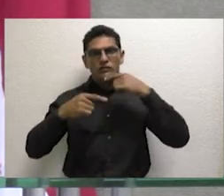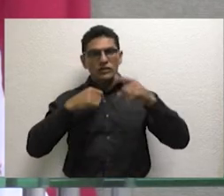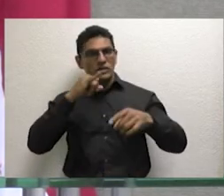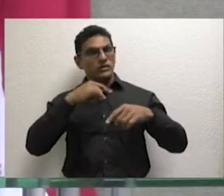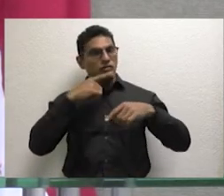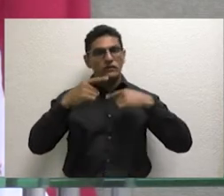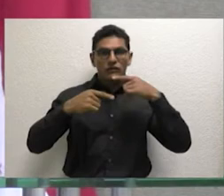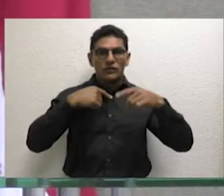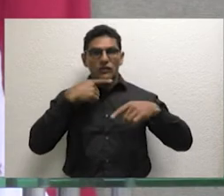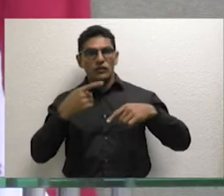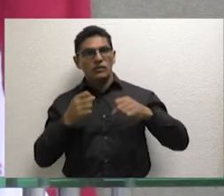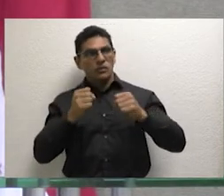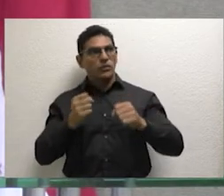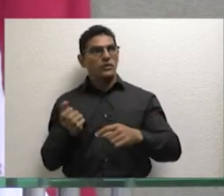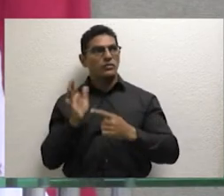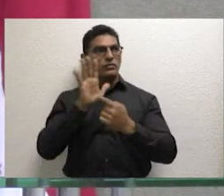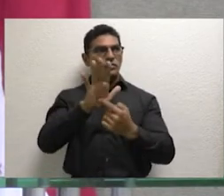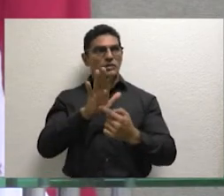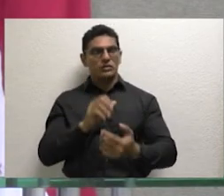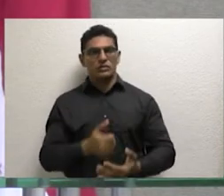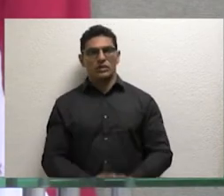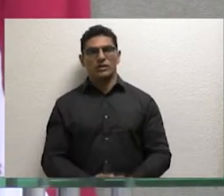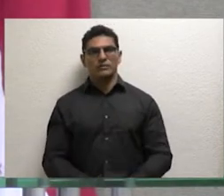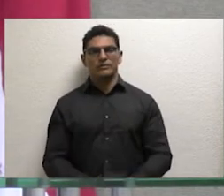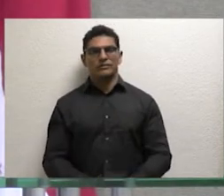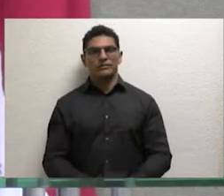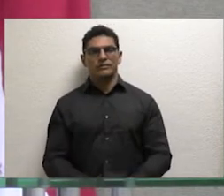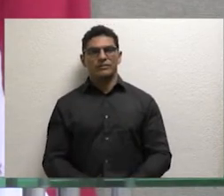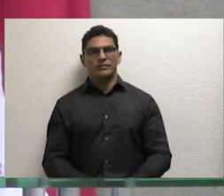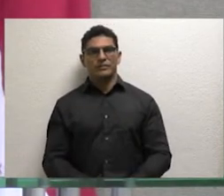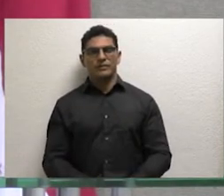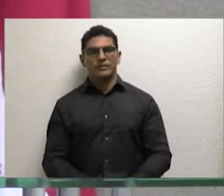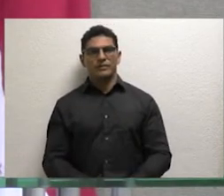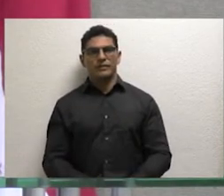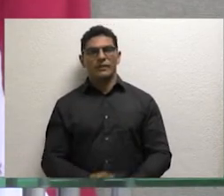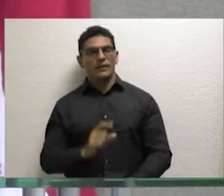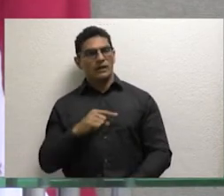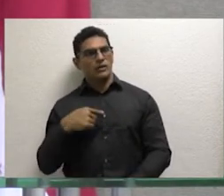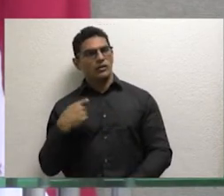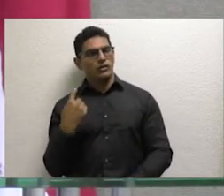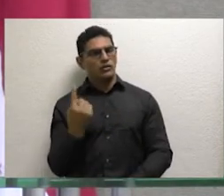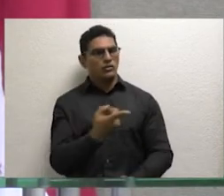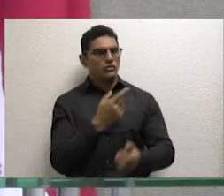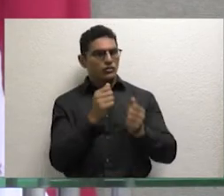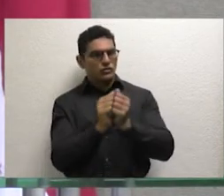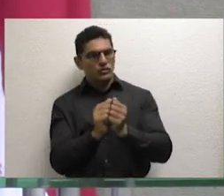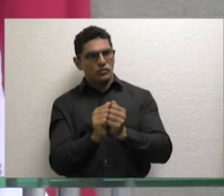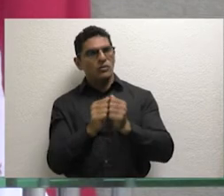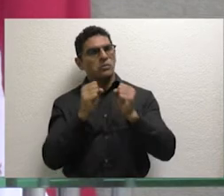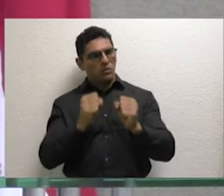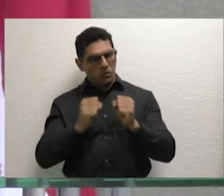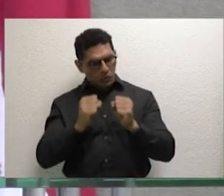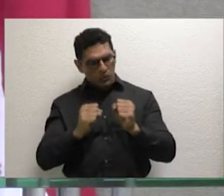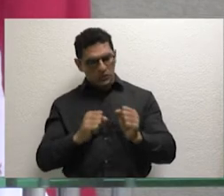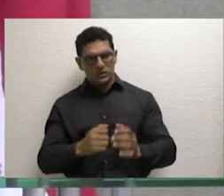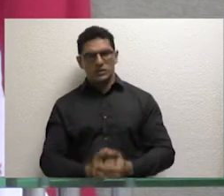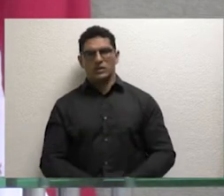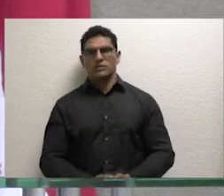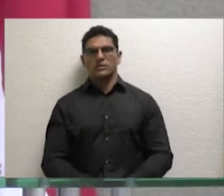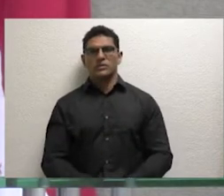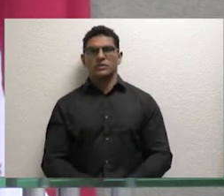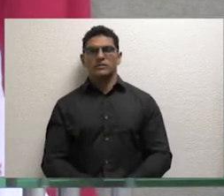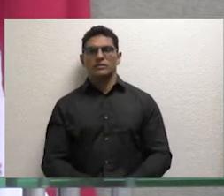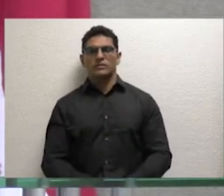porventura venha a aparecer para que nós juntos possamos estabelecer não